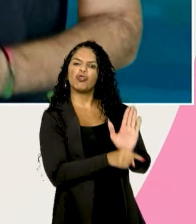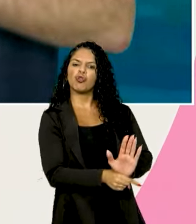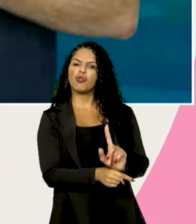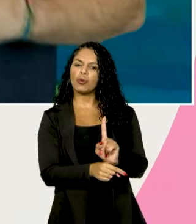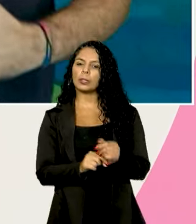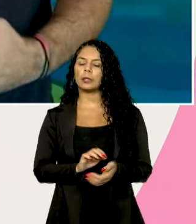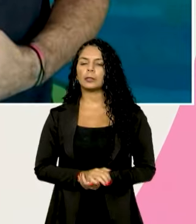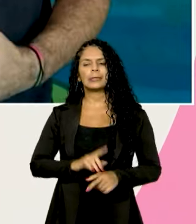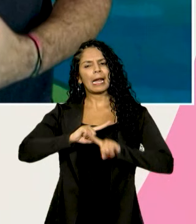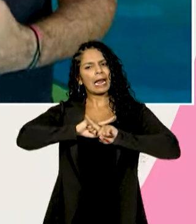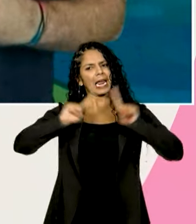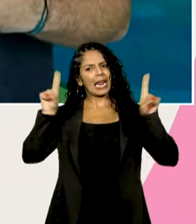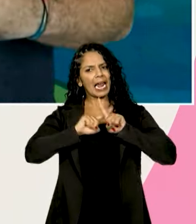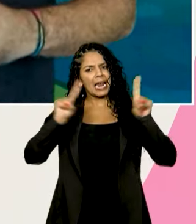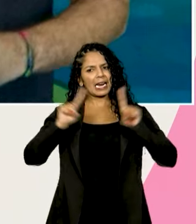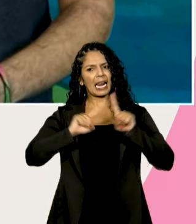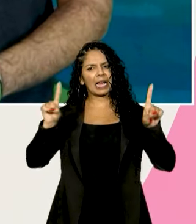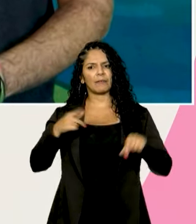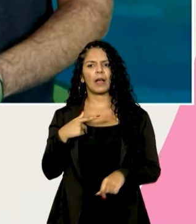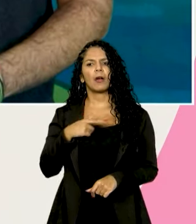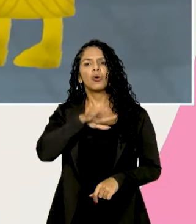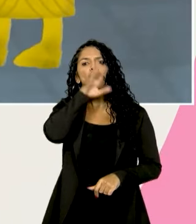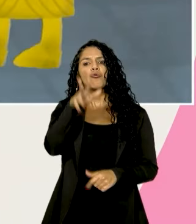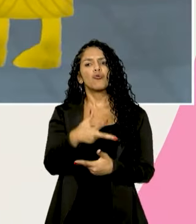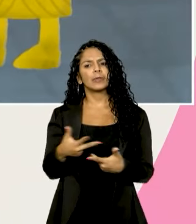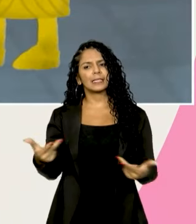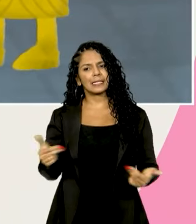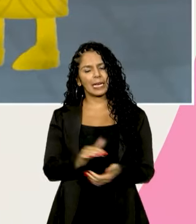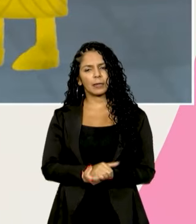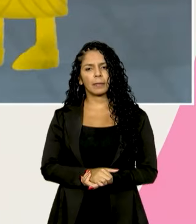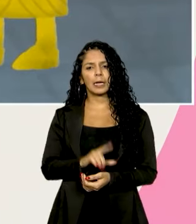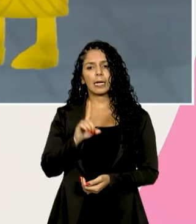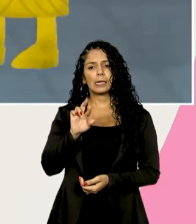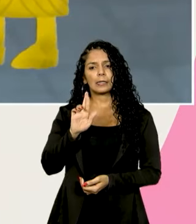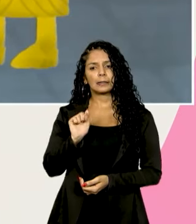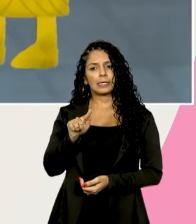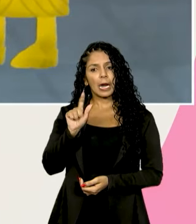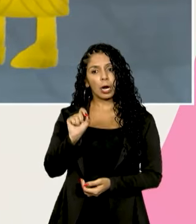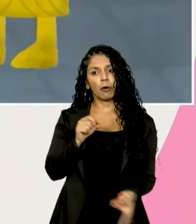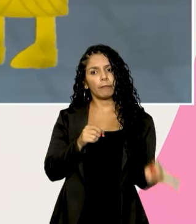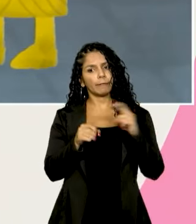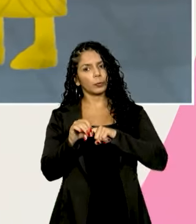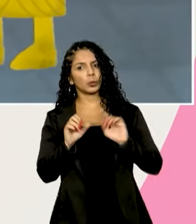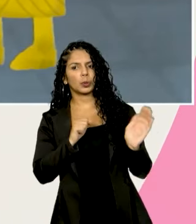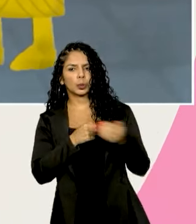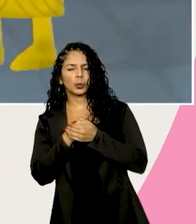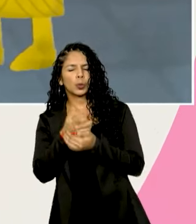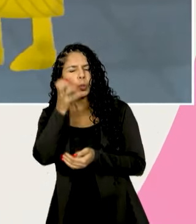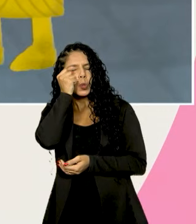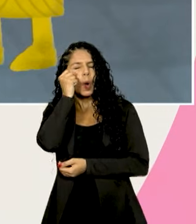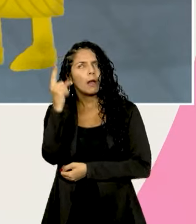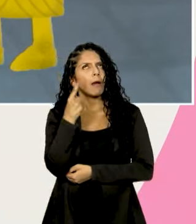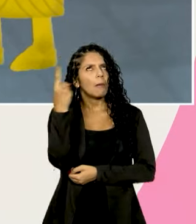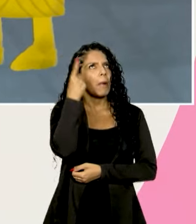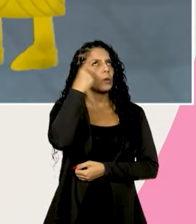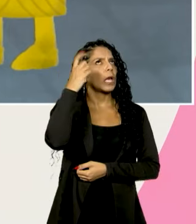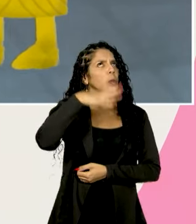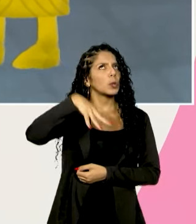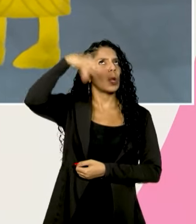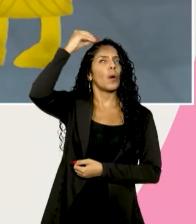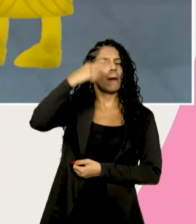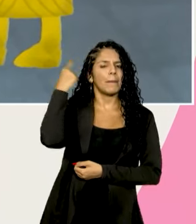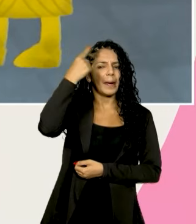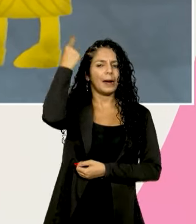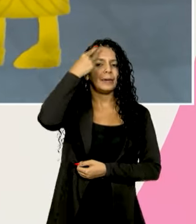ajudado, reclamavam os animais. O dragão voltou a se esconder no seu quarto mais alto, da torre mais alta